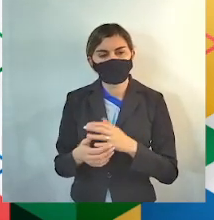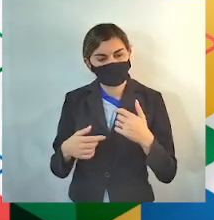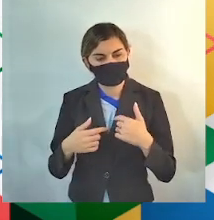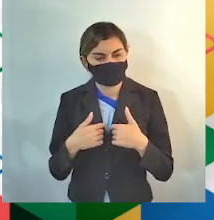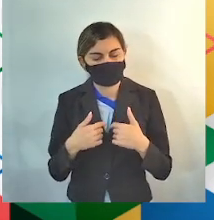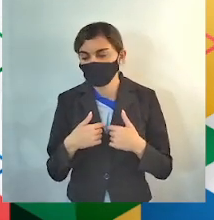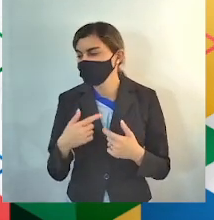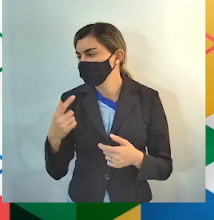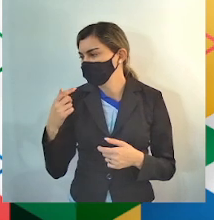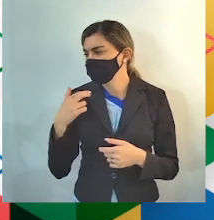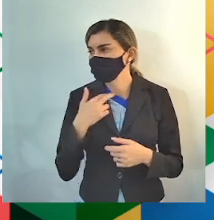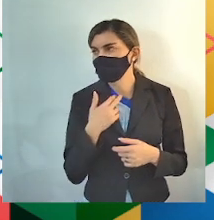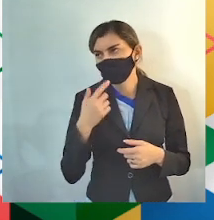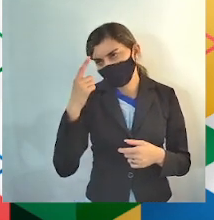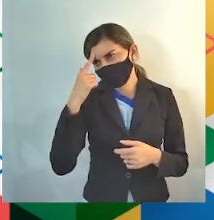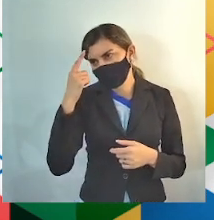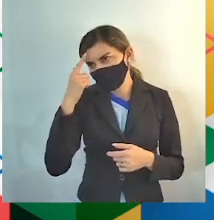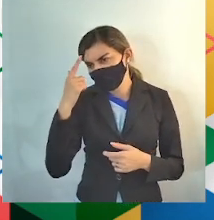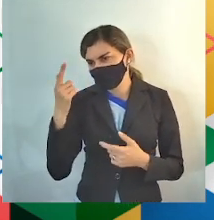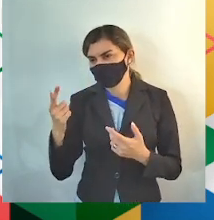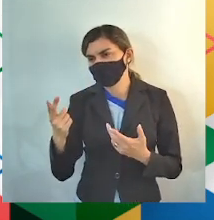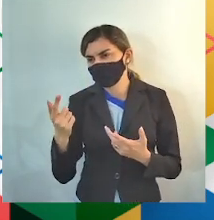eu não penso nessa